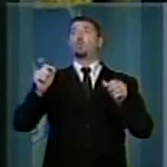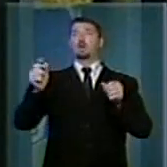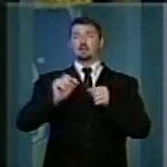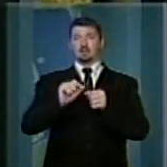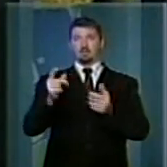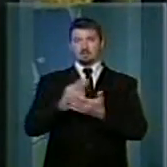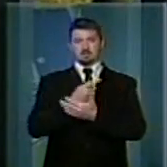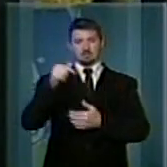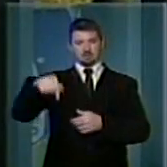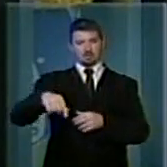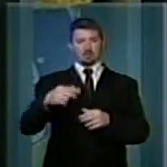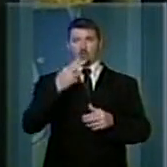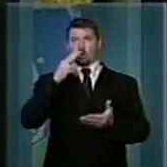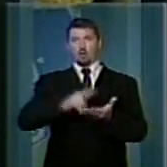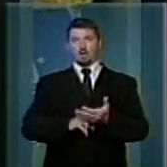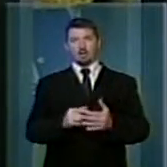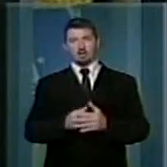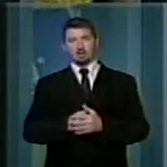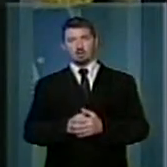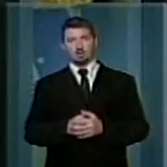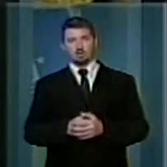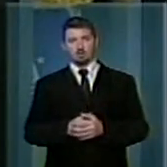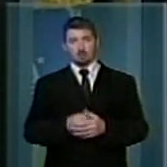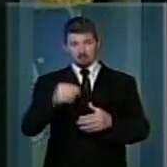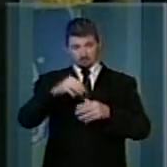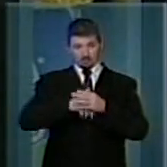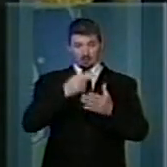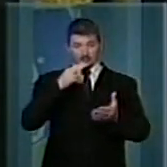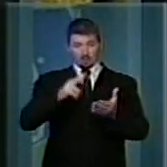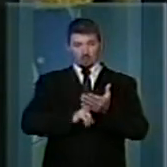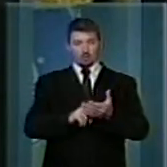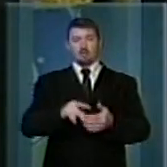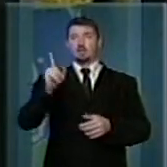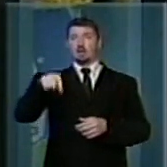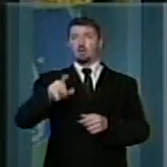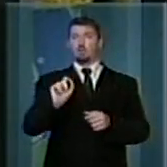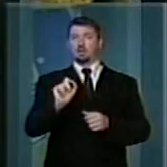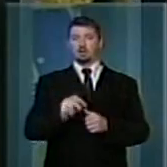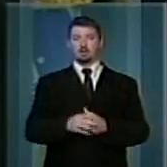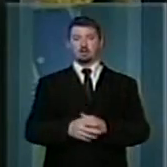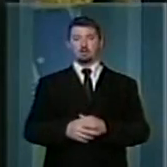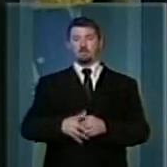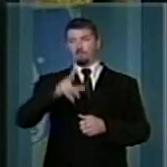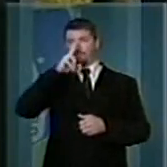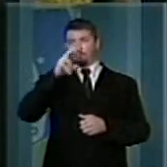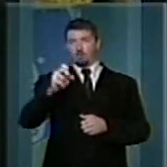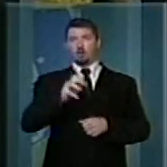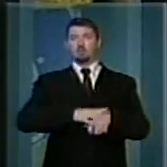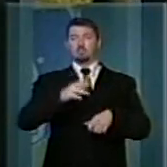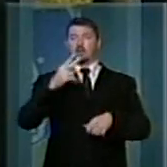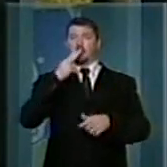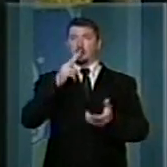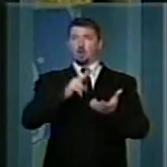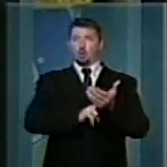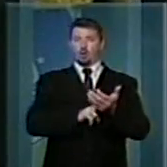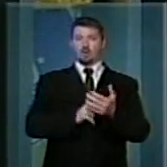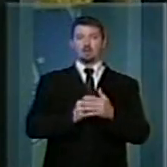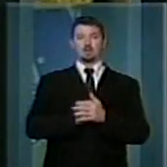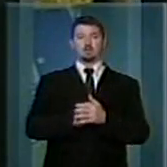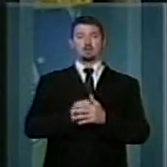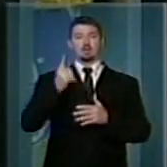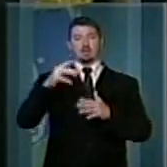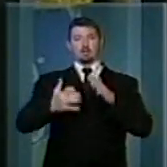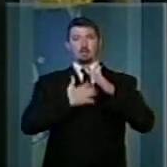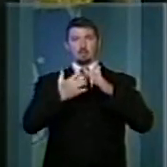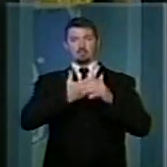dentro dos Correios? A operação em curso dentro dos Correios é fortalecer os Correios como